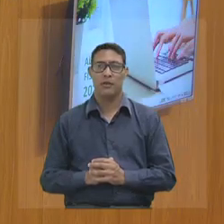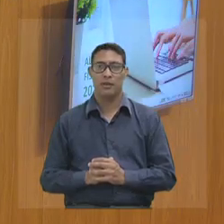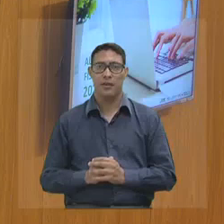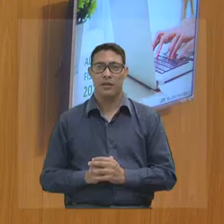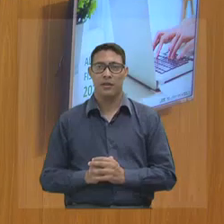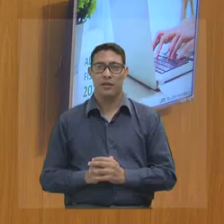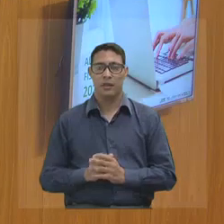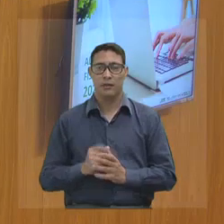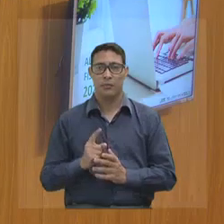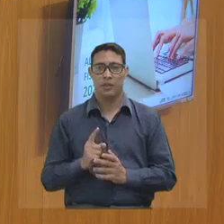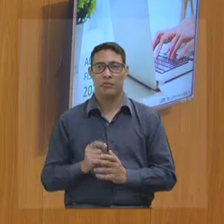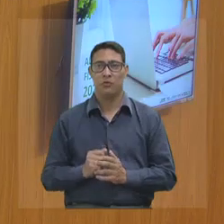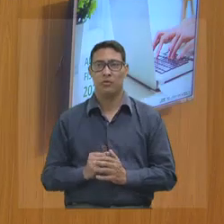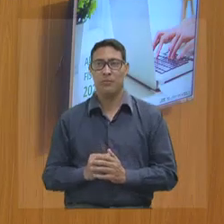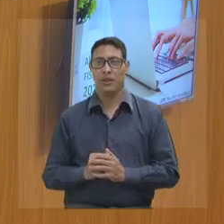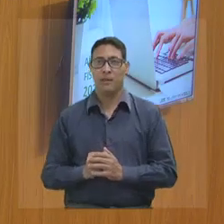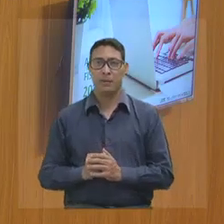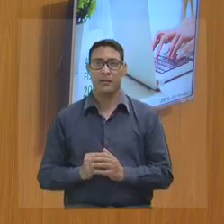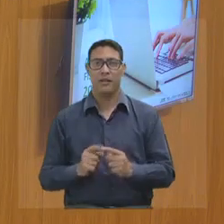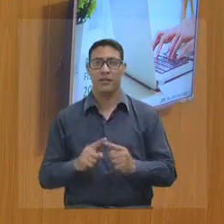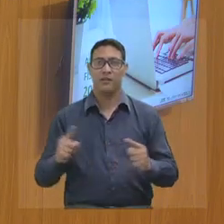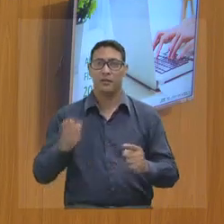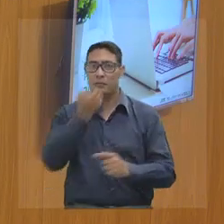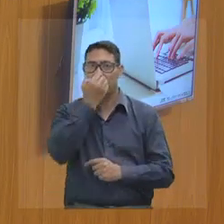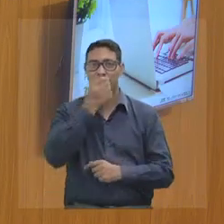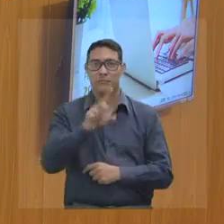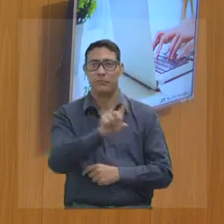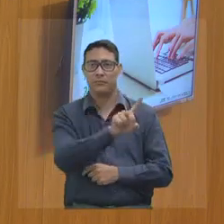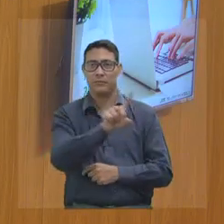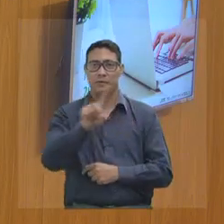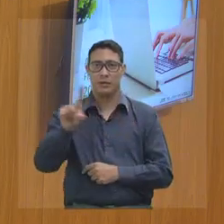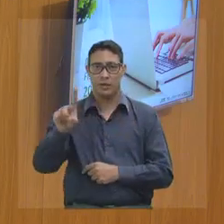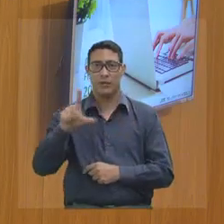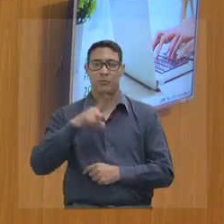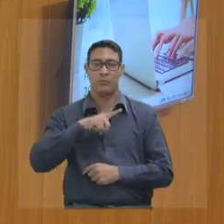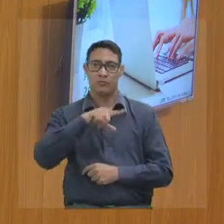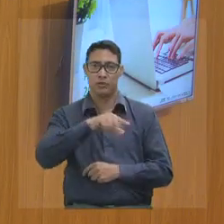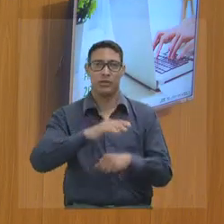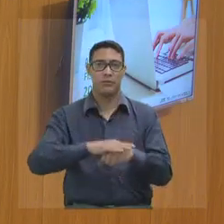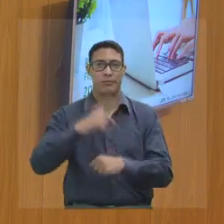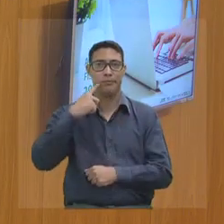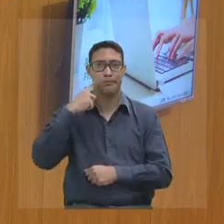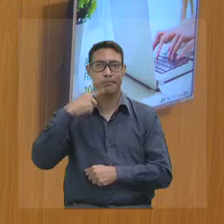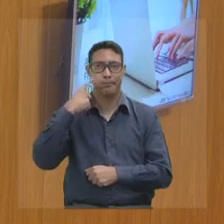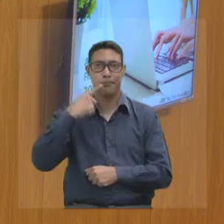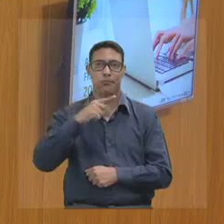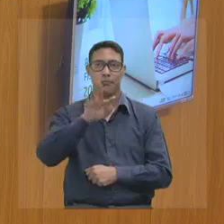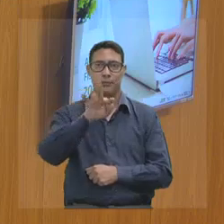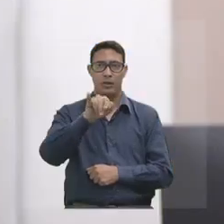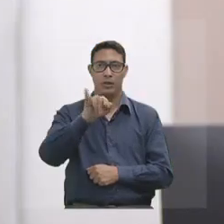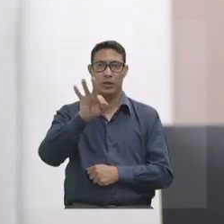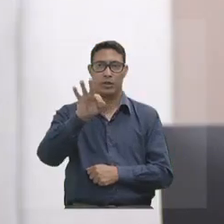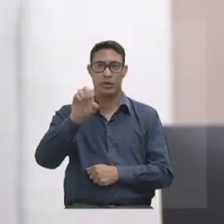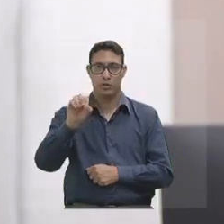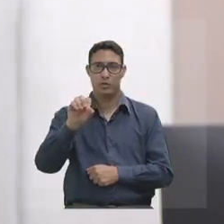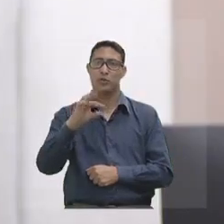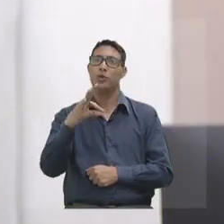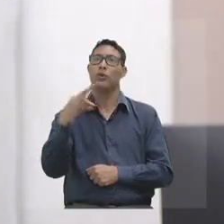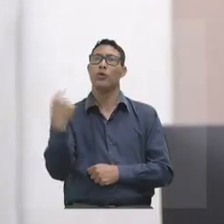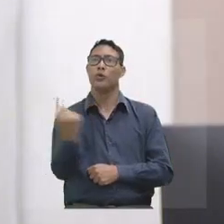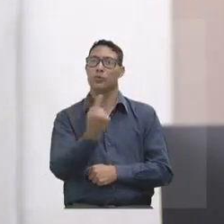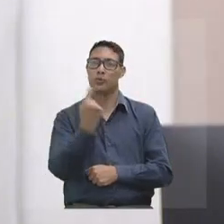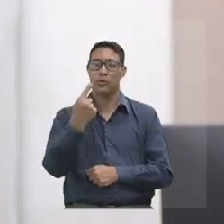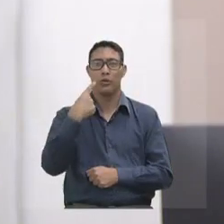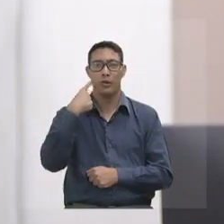muito bom dia a todos compensa a presidente da Comissão Deputado Tito Torres todos os deputados